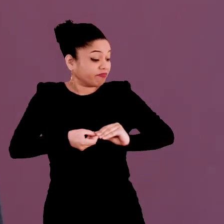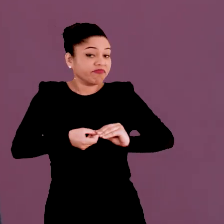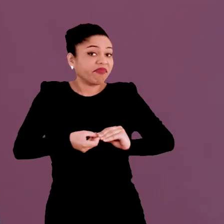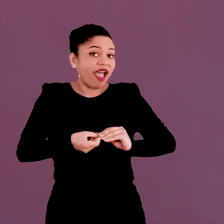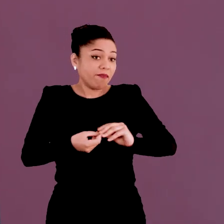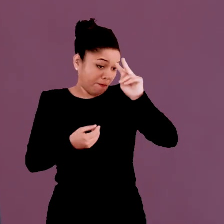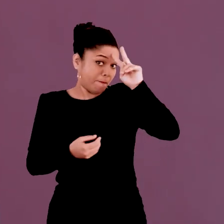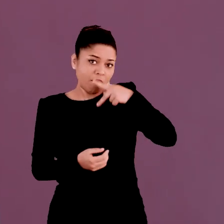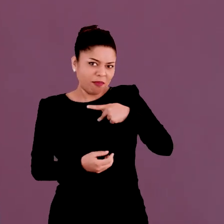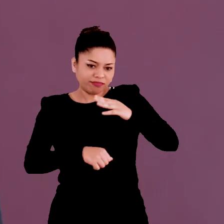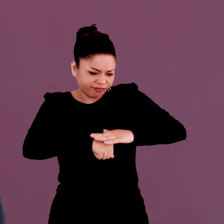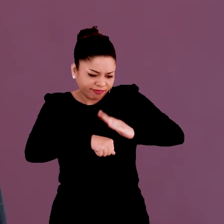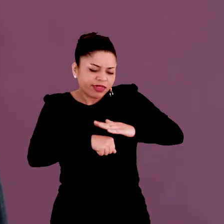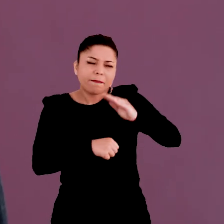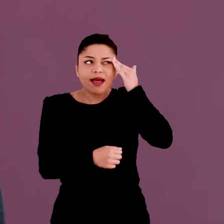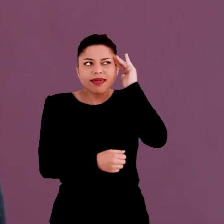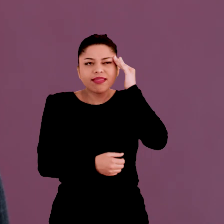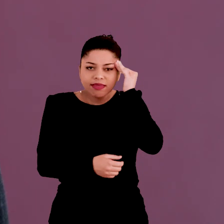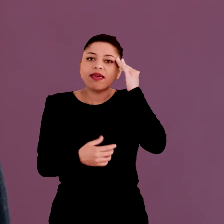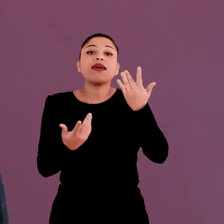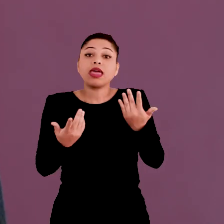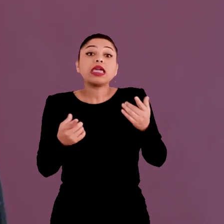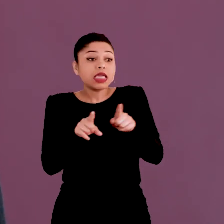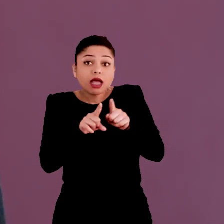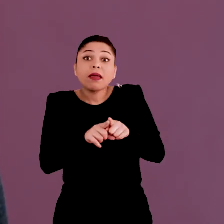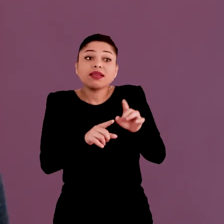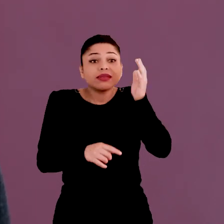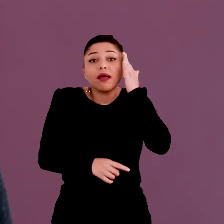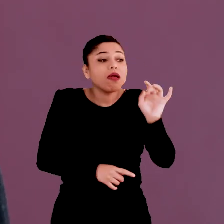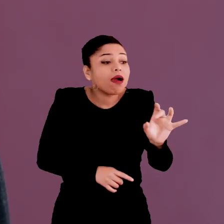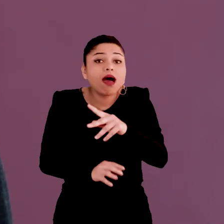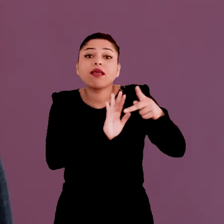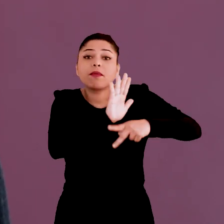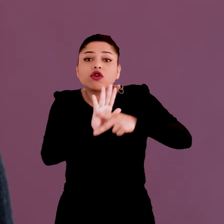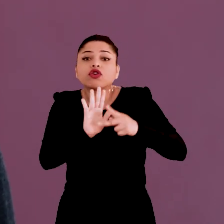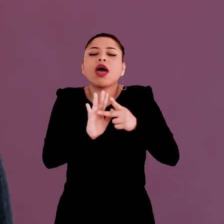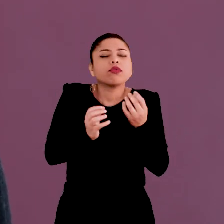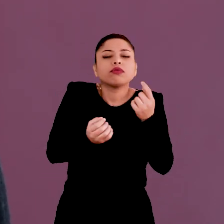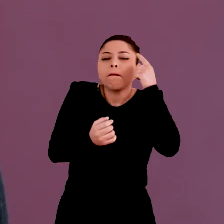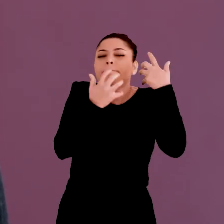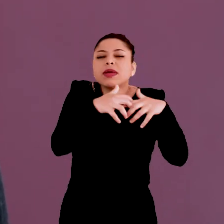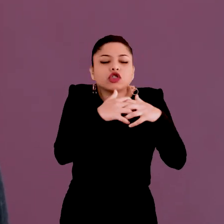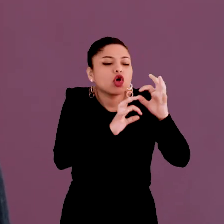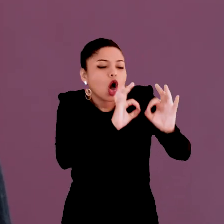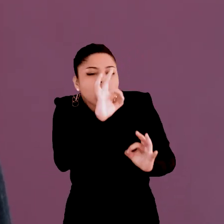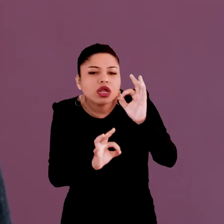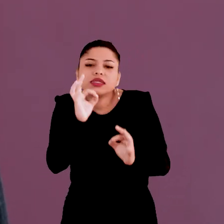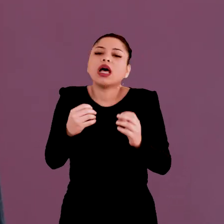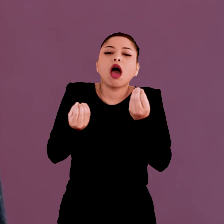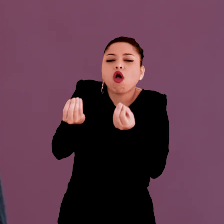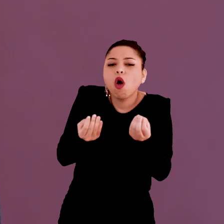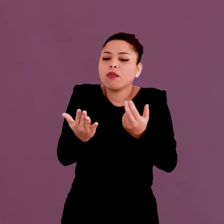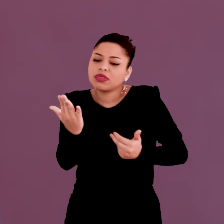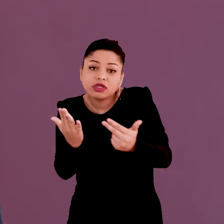projetos e entender um pouco como foi a produção disso, como os escritórios pensaram esse projeto, de uma